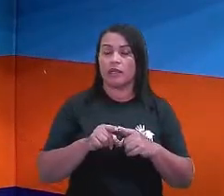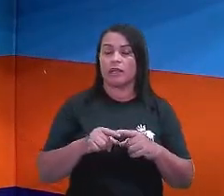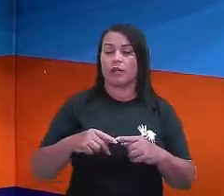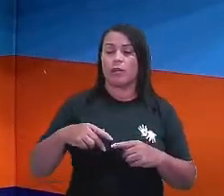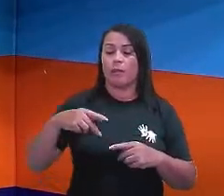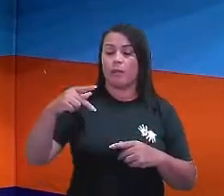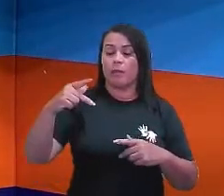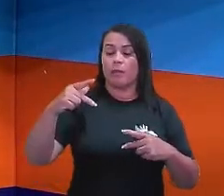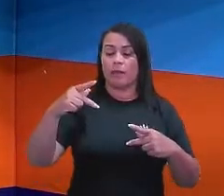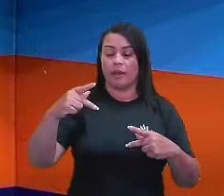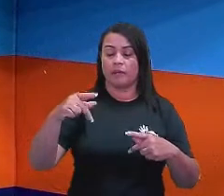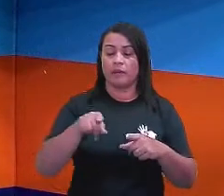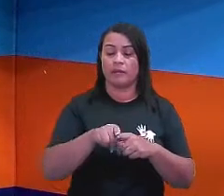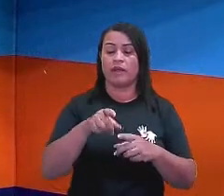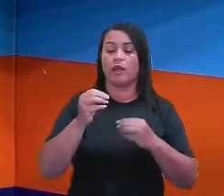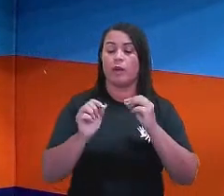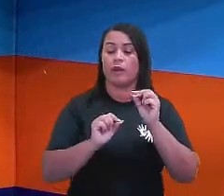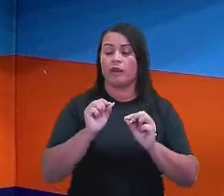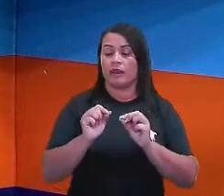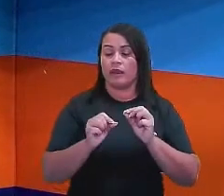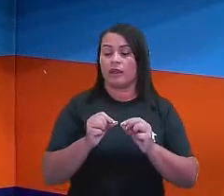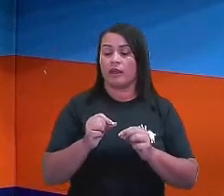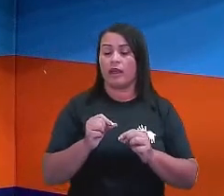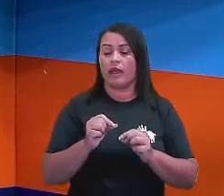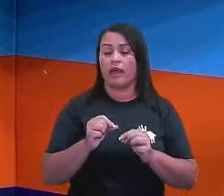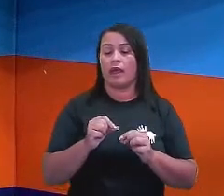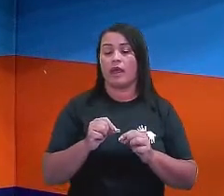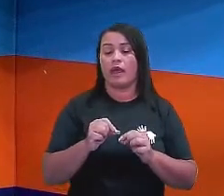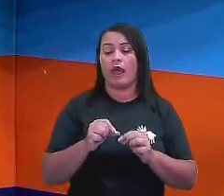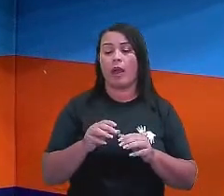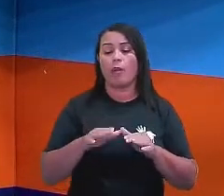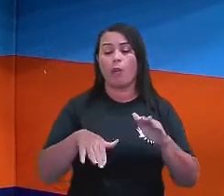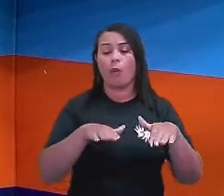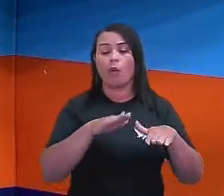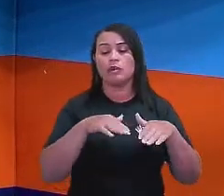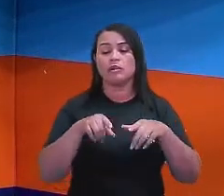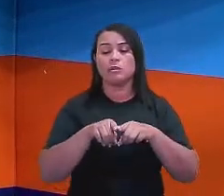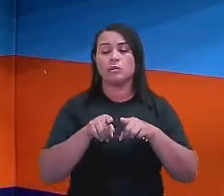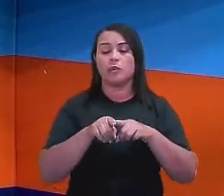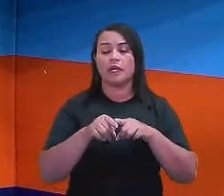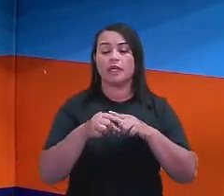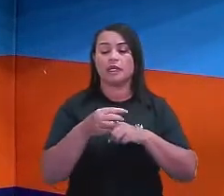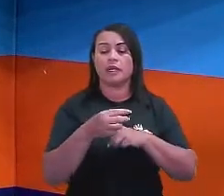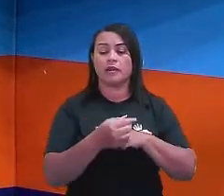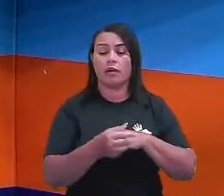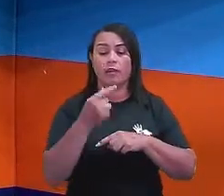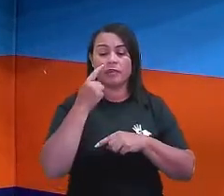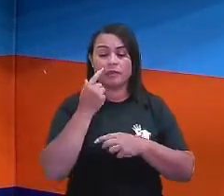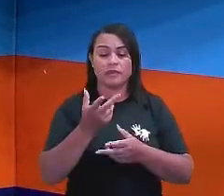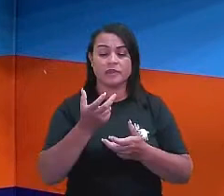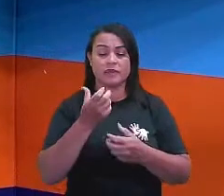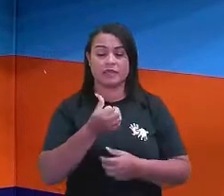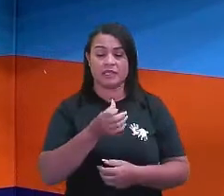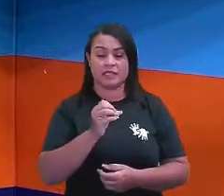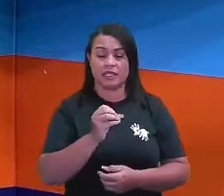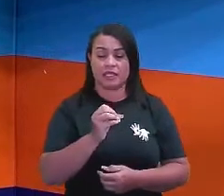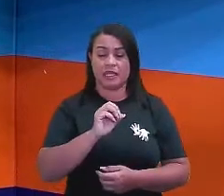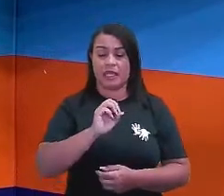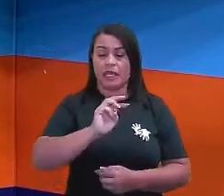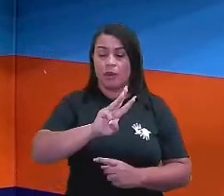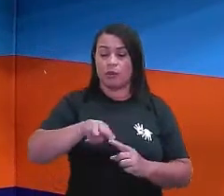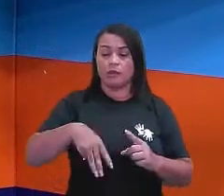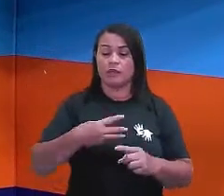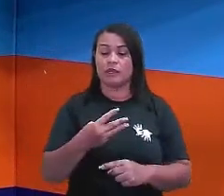proporcionalidade. Note que 60 é o triplo de 20, enquanto 225 é 9 vezes